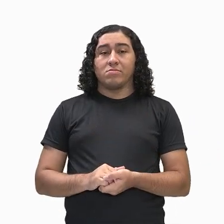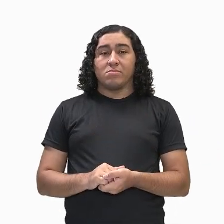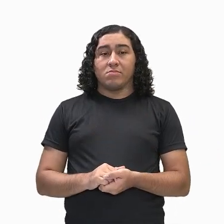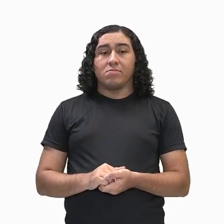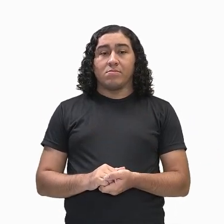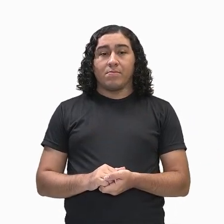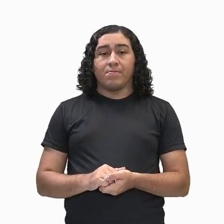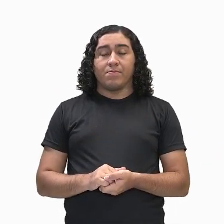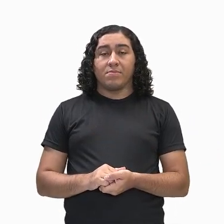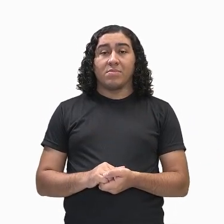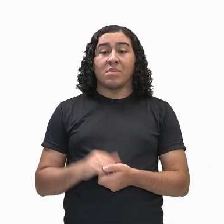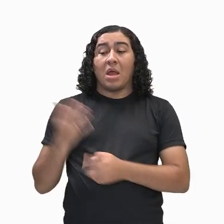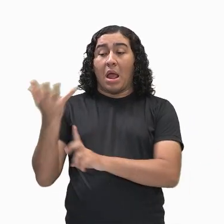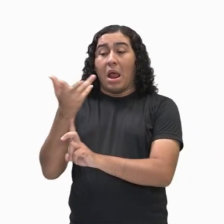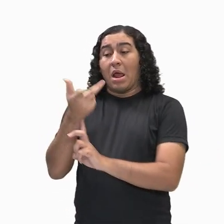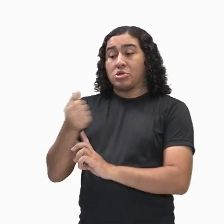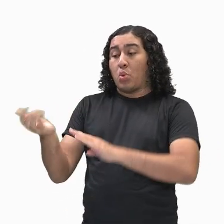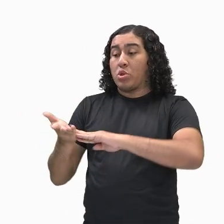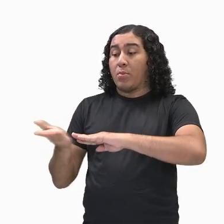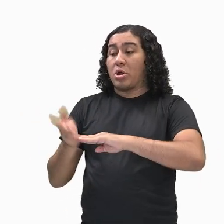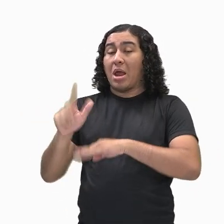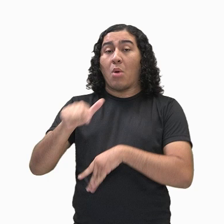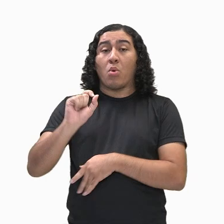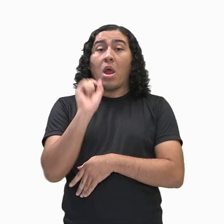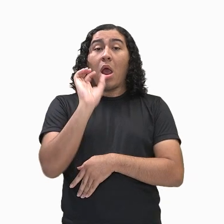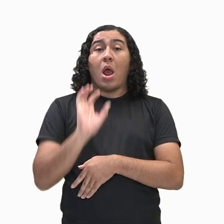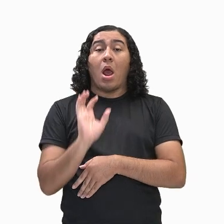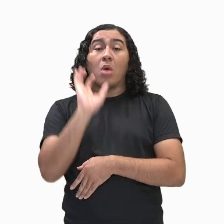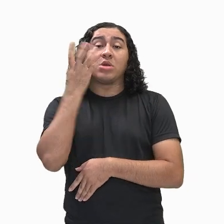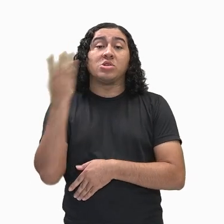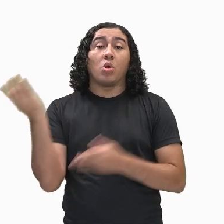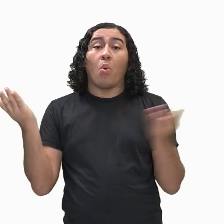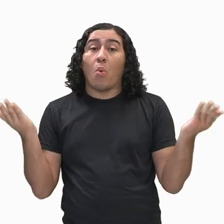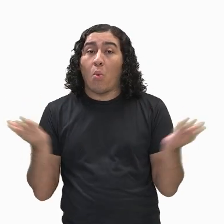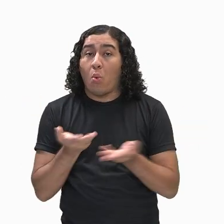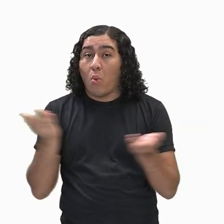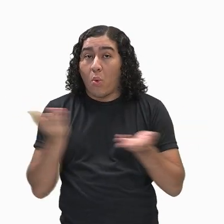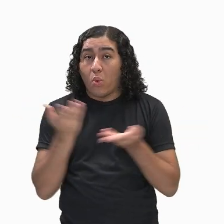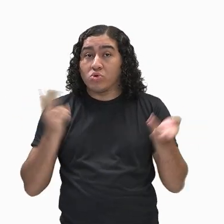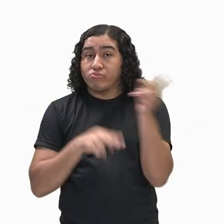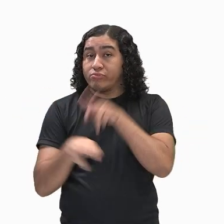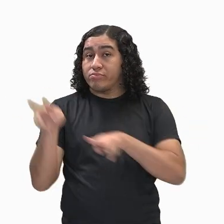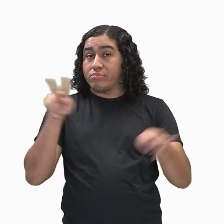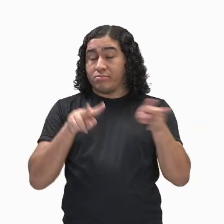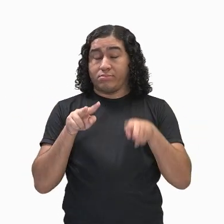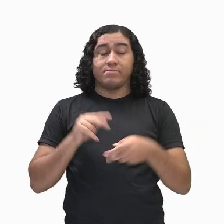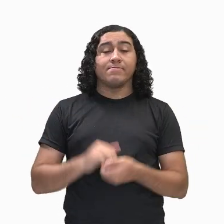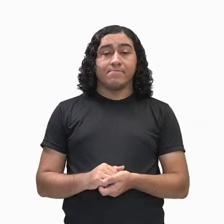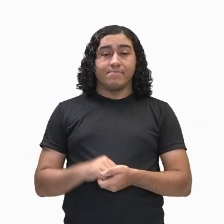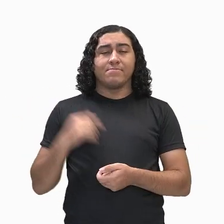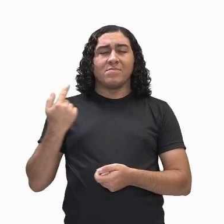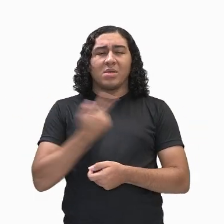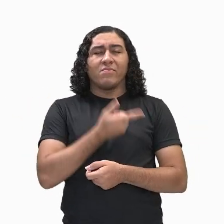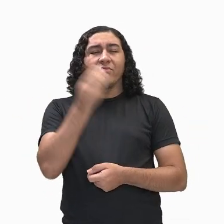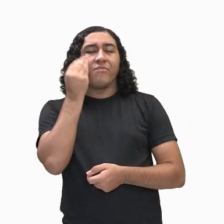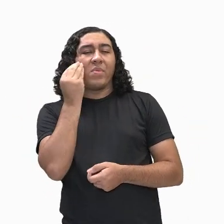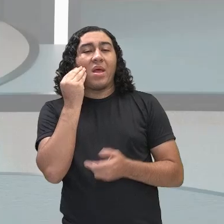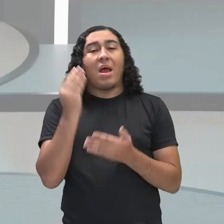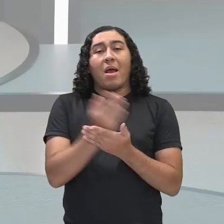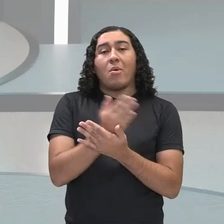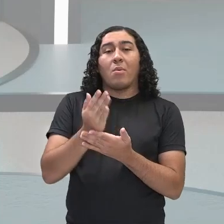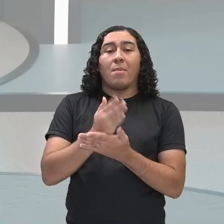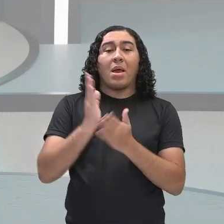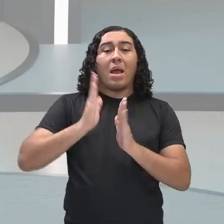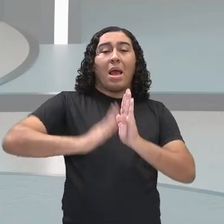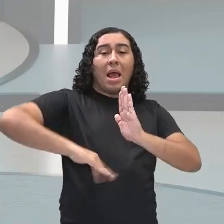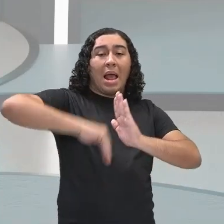estou falando daquilo que está acontecendo ao meu redor, que está acontecendo agora. E a gente vai ver aqui algumas obras de